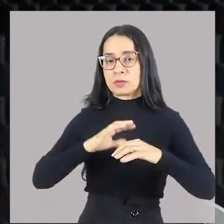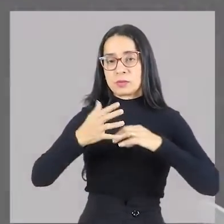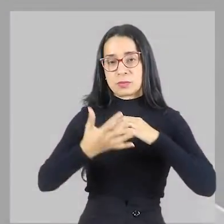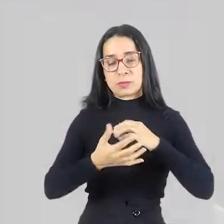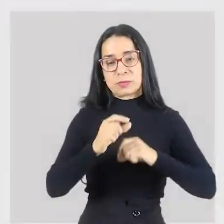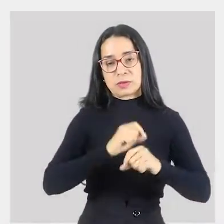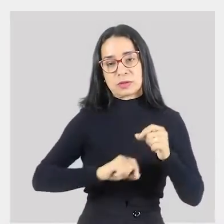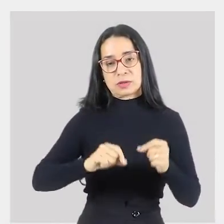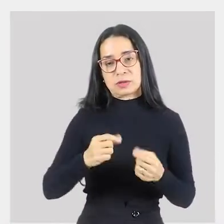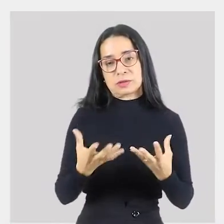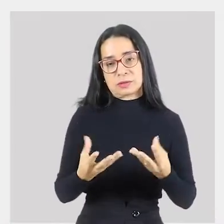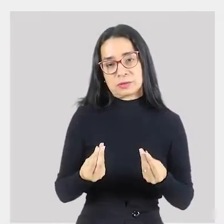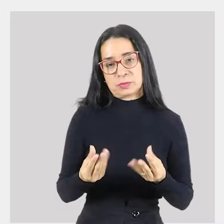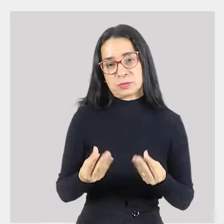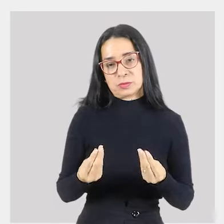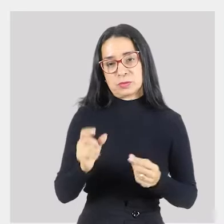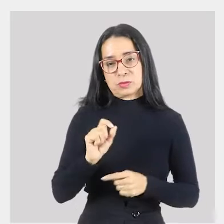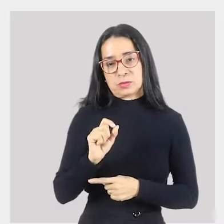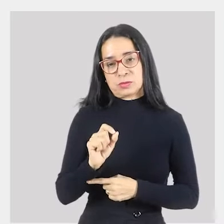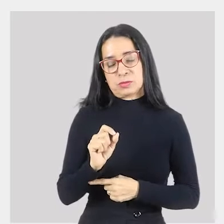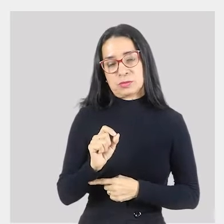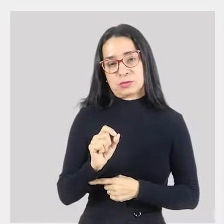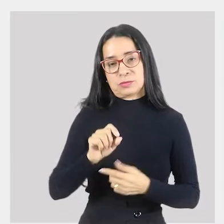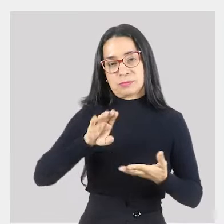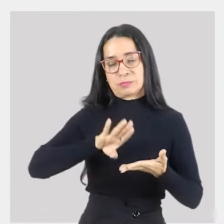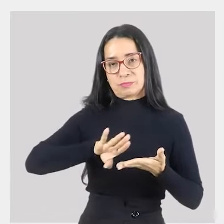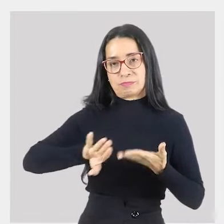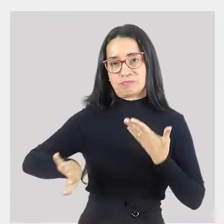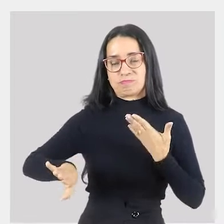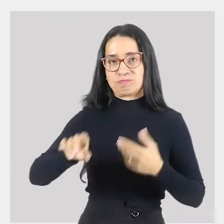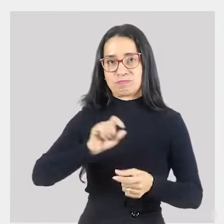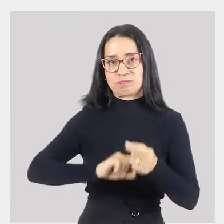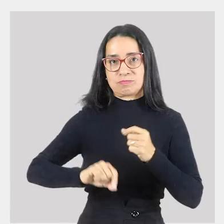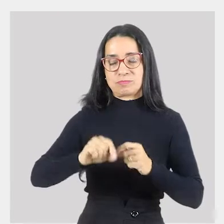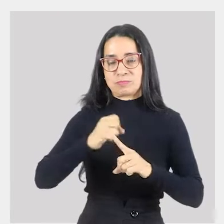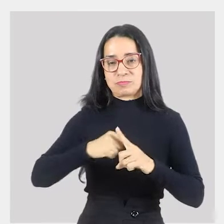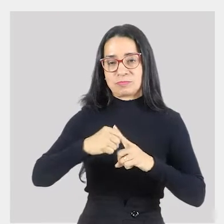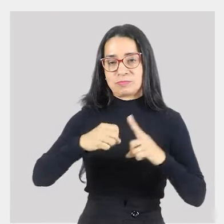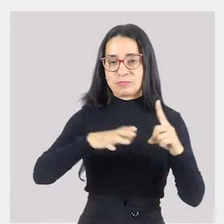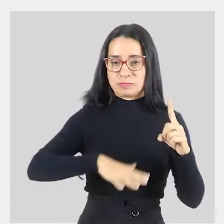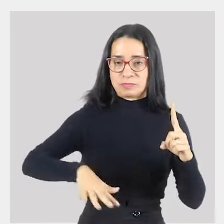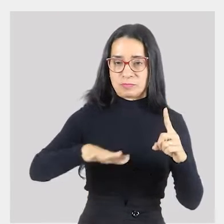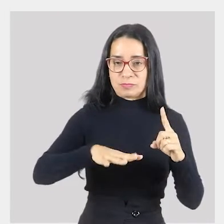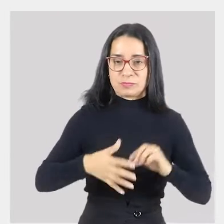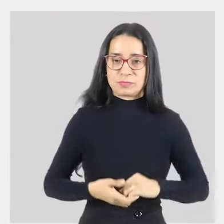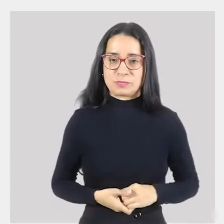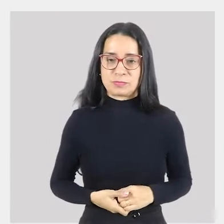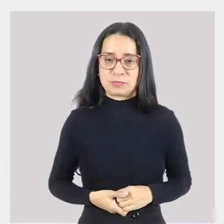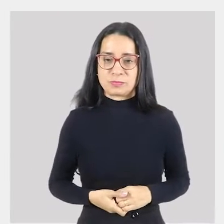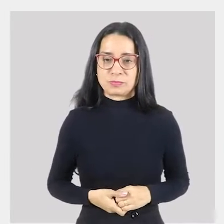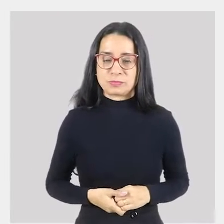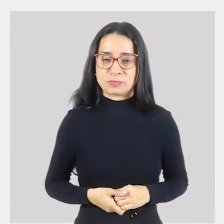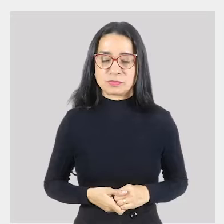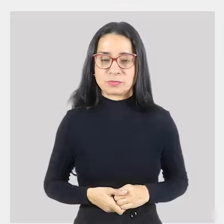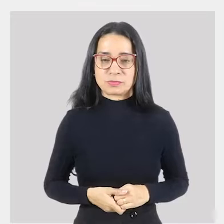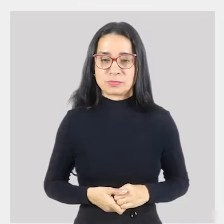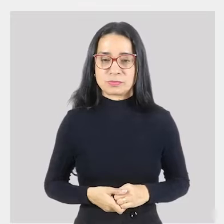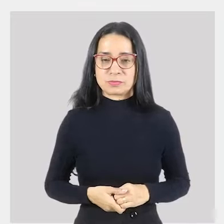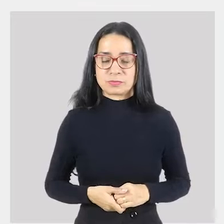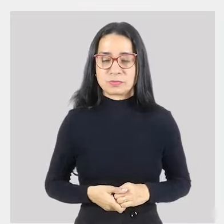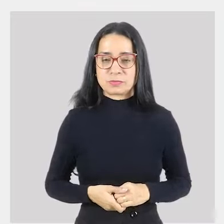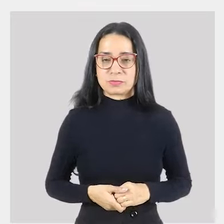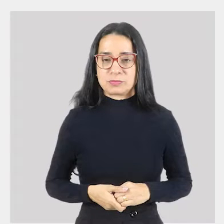teve muito, né? Foi essa exclusão social. Olha só essa imagem bem interessante, né? Olha que diz